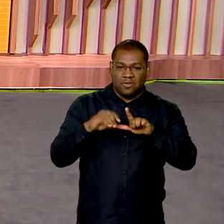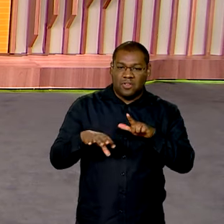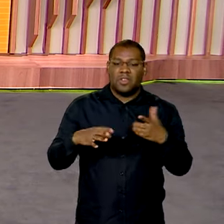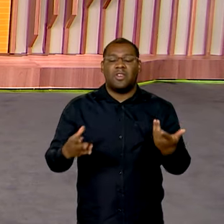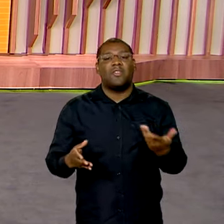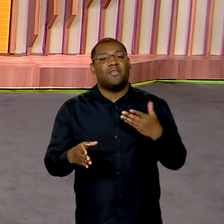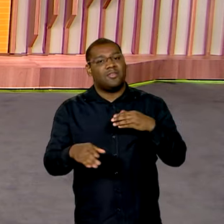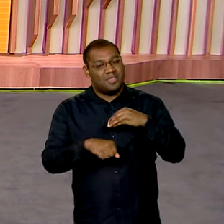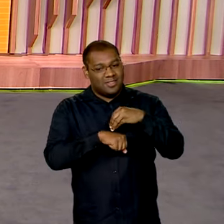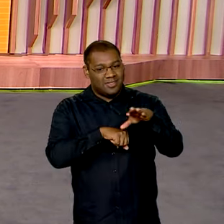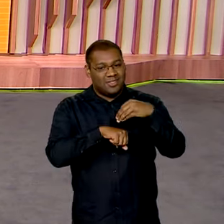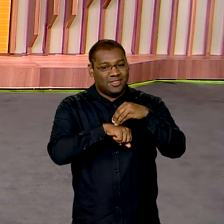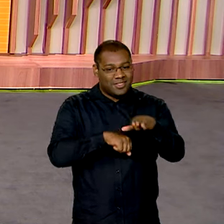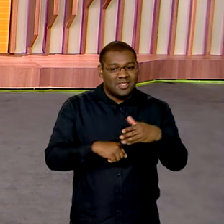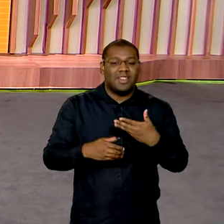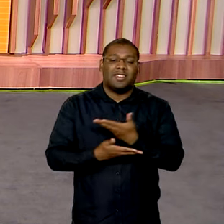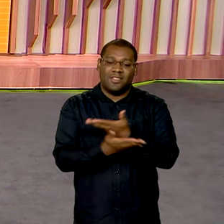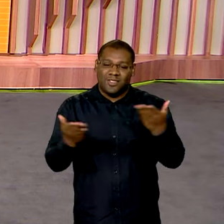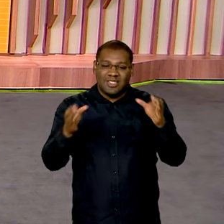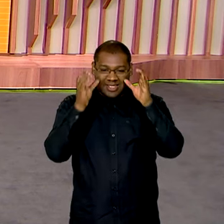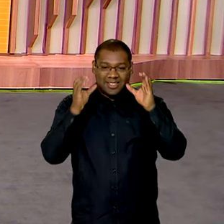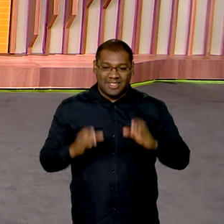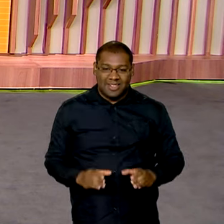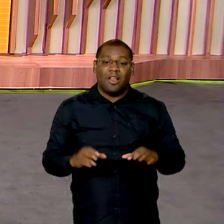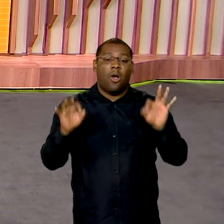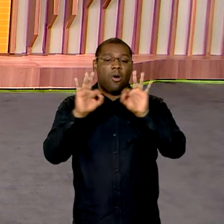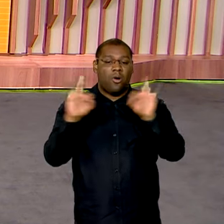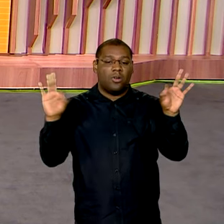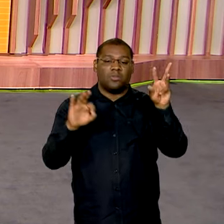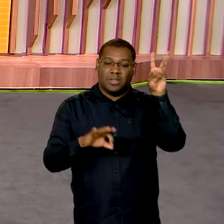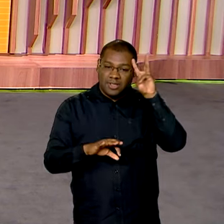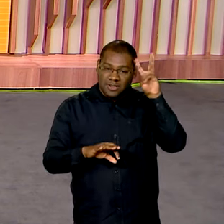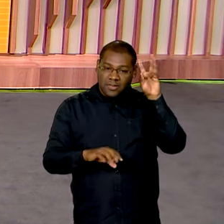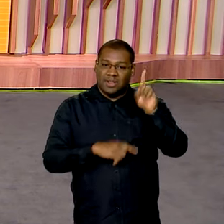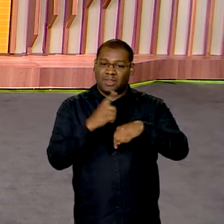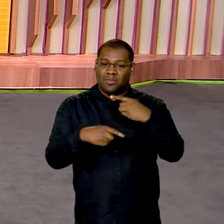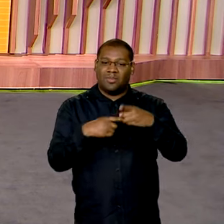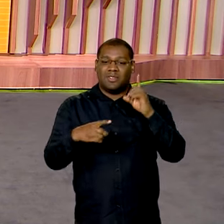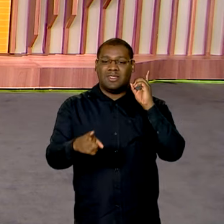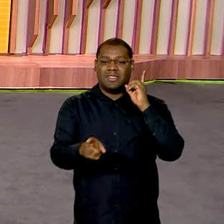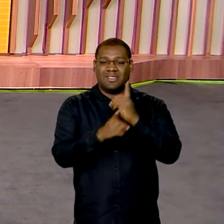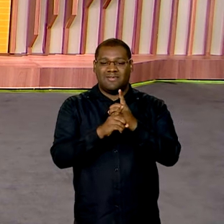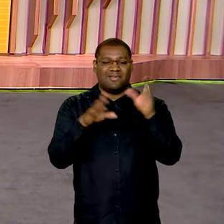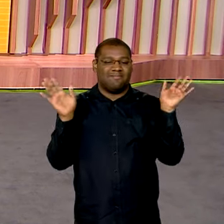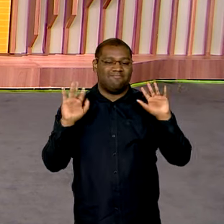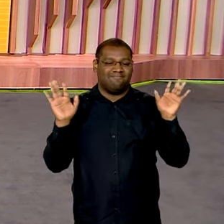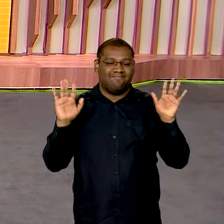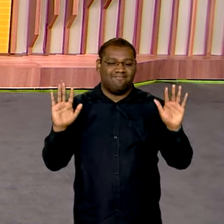dicas e serviços para você, cidadão. Uma ótima terça-feira e até a próxima. Tchau!